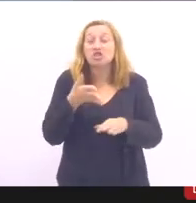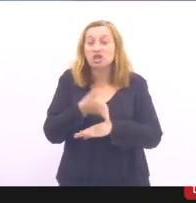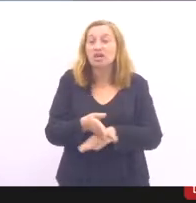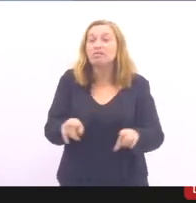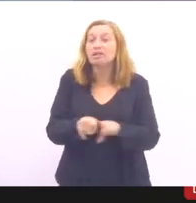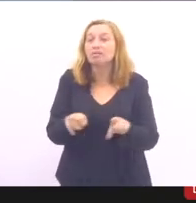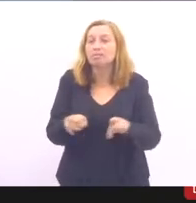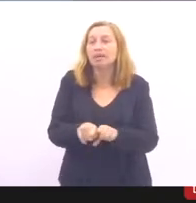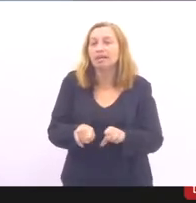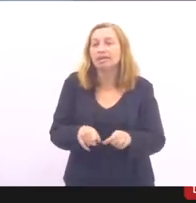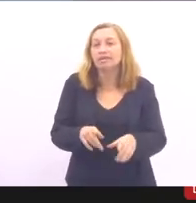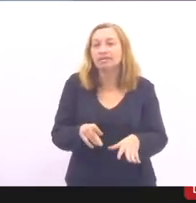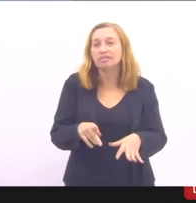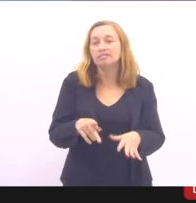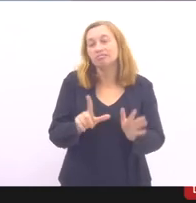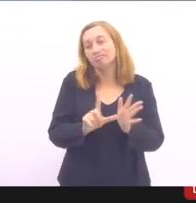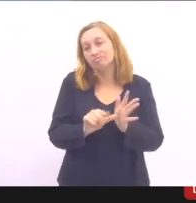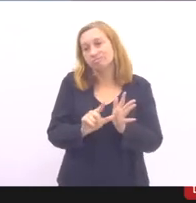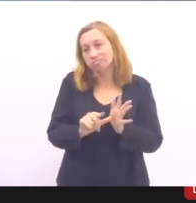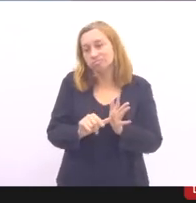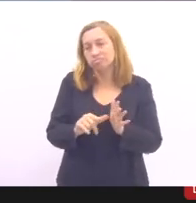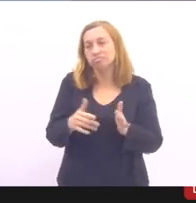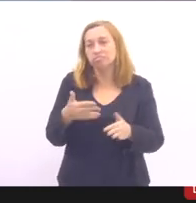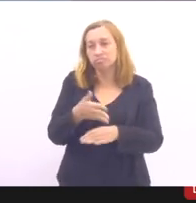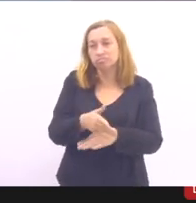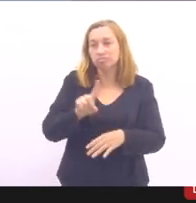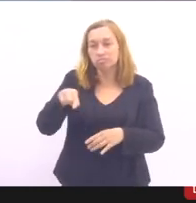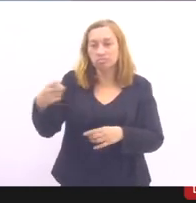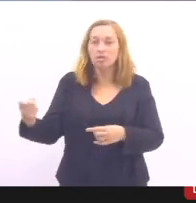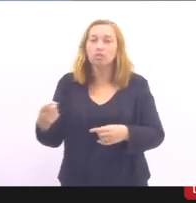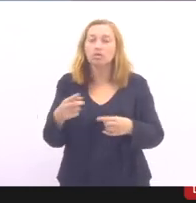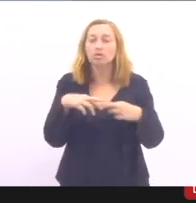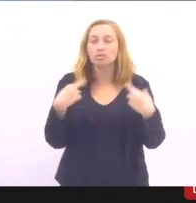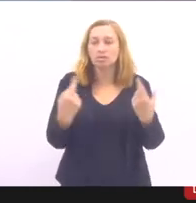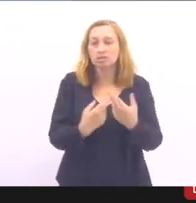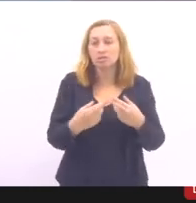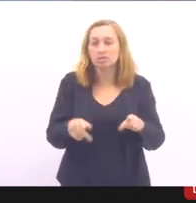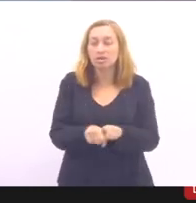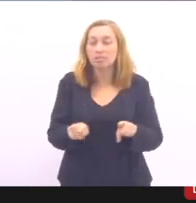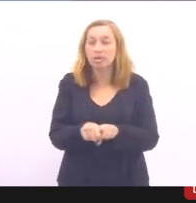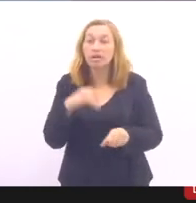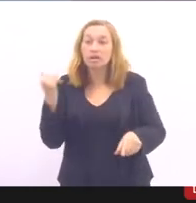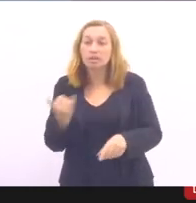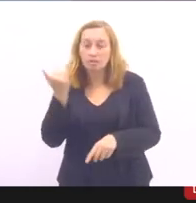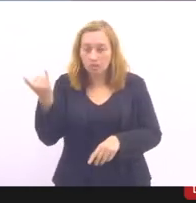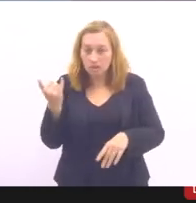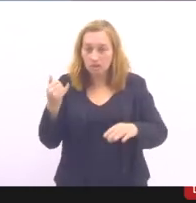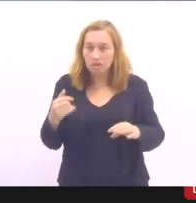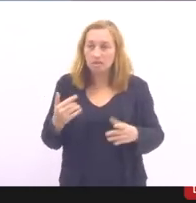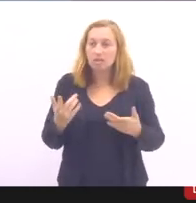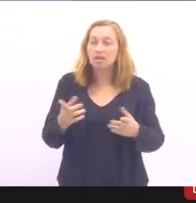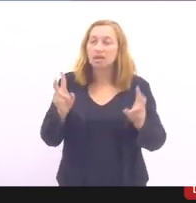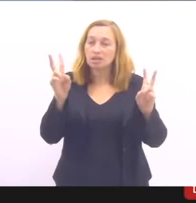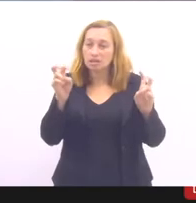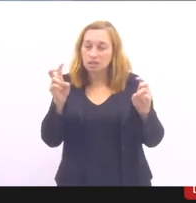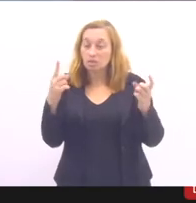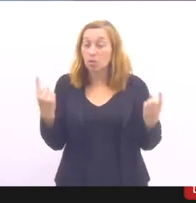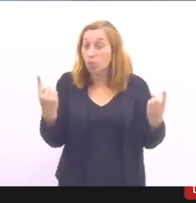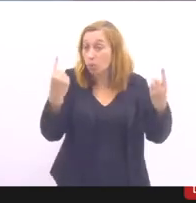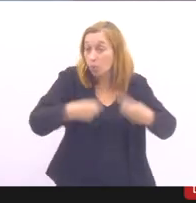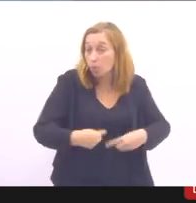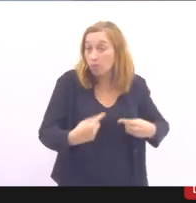com um considerável atraso por estar participando também de uma outra reunião tão importante quanto. Esse tema, na verdade, ele